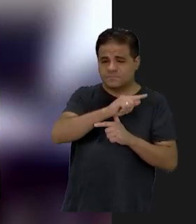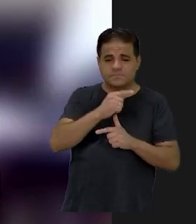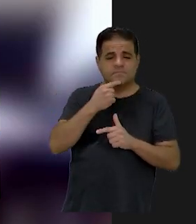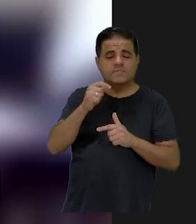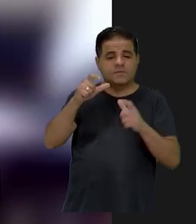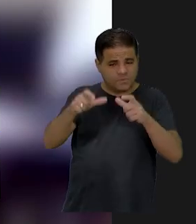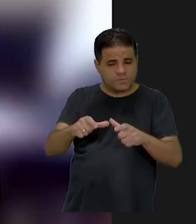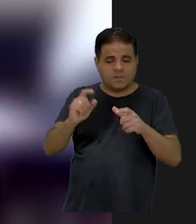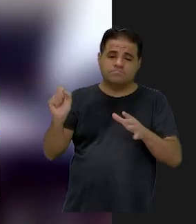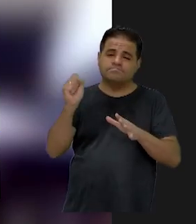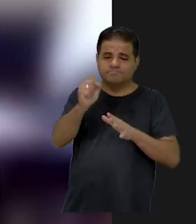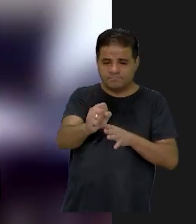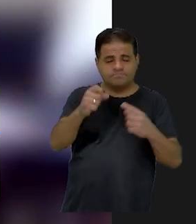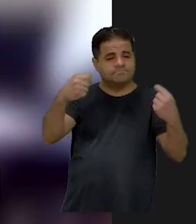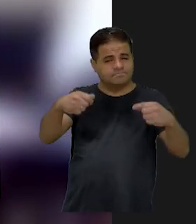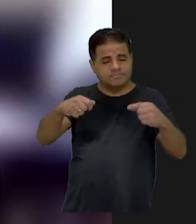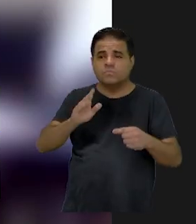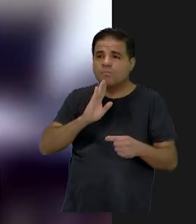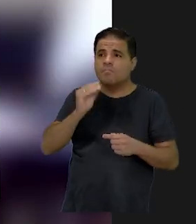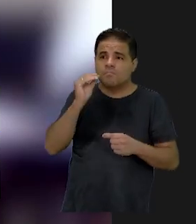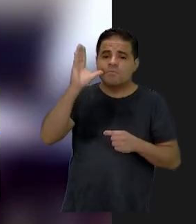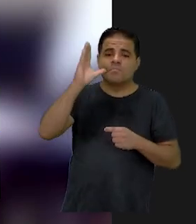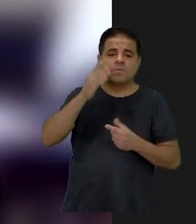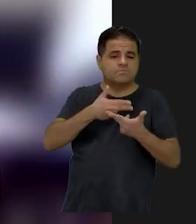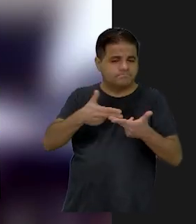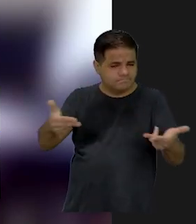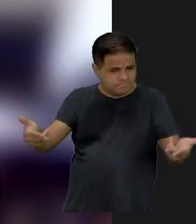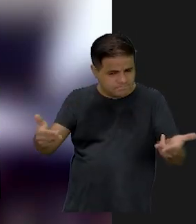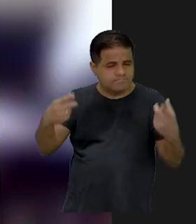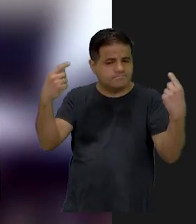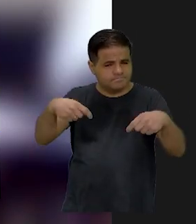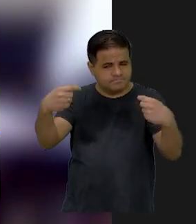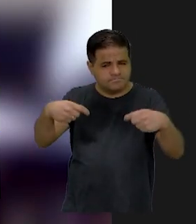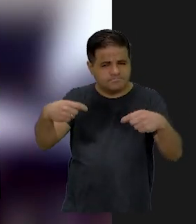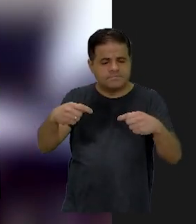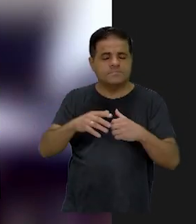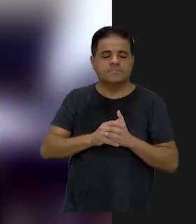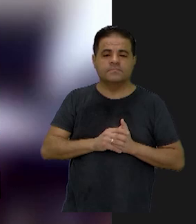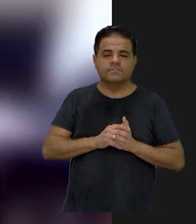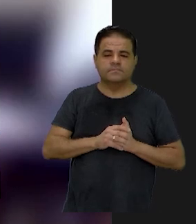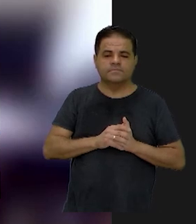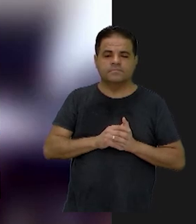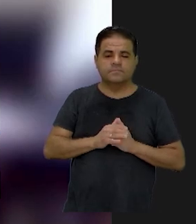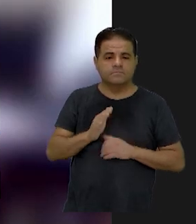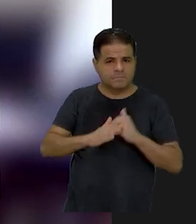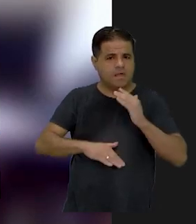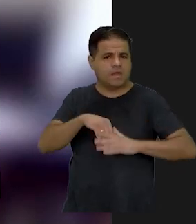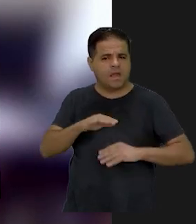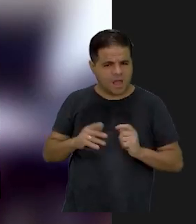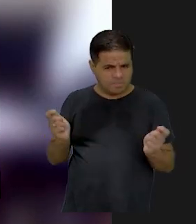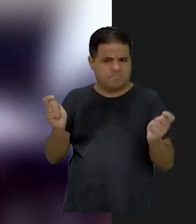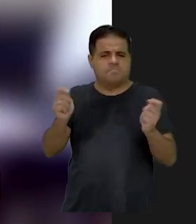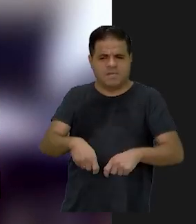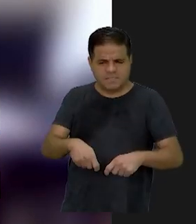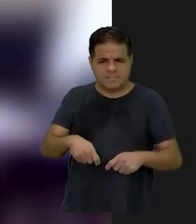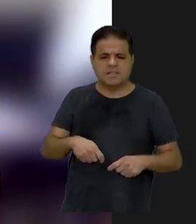tempo todo essa relação da física com os gráficos da economia e